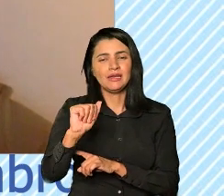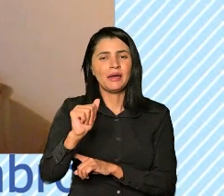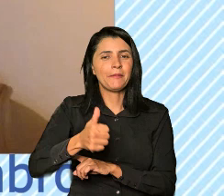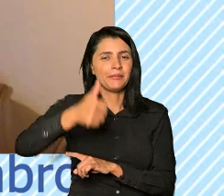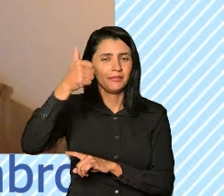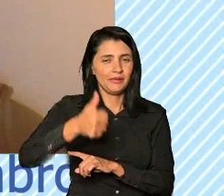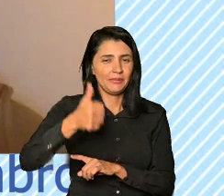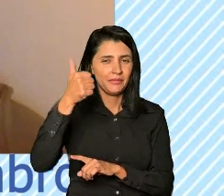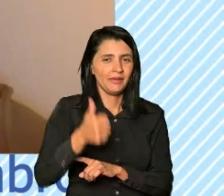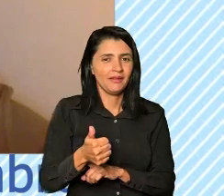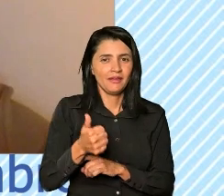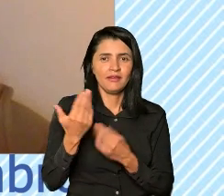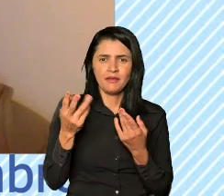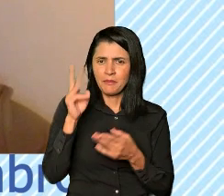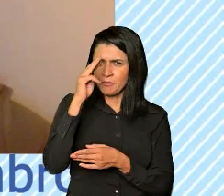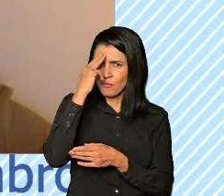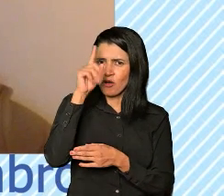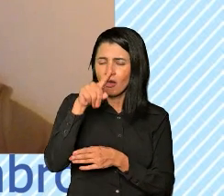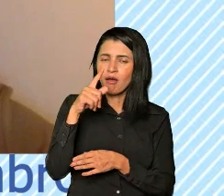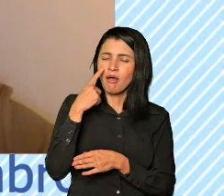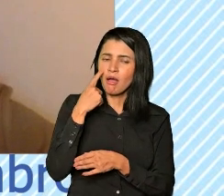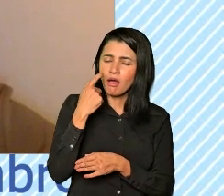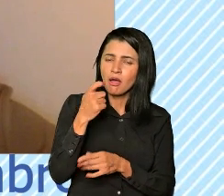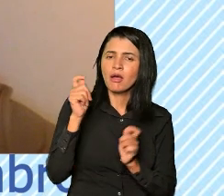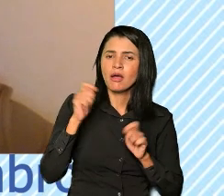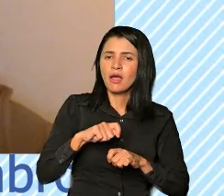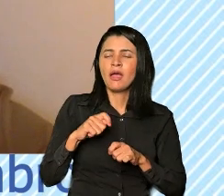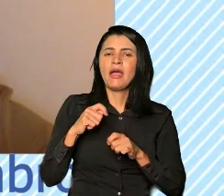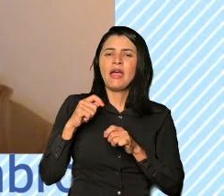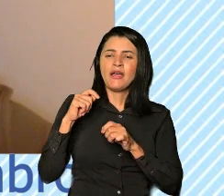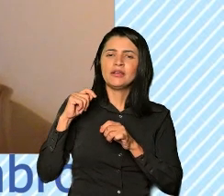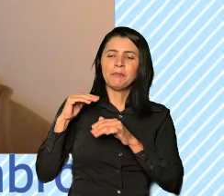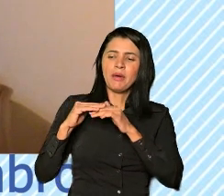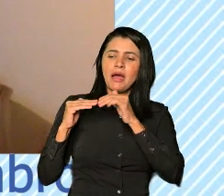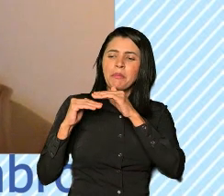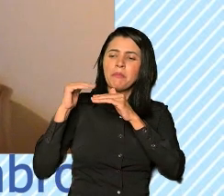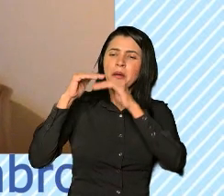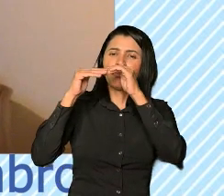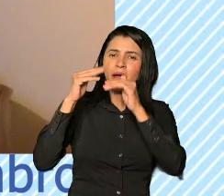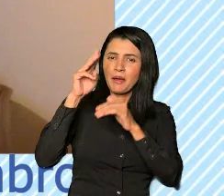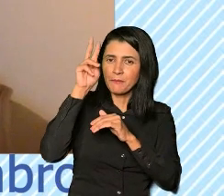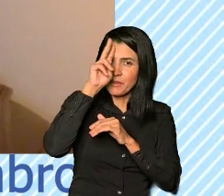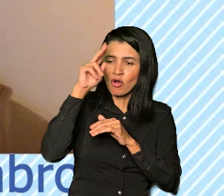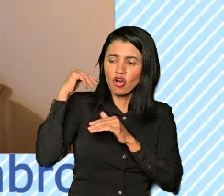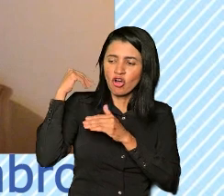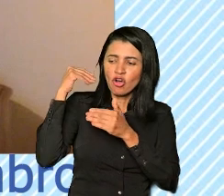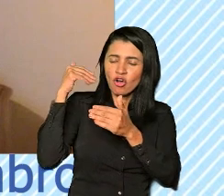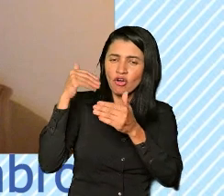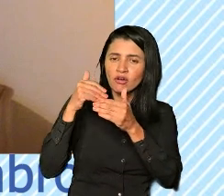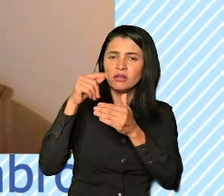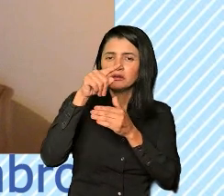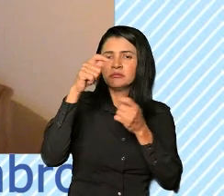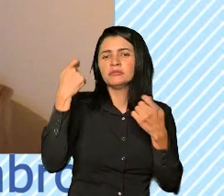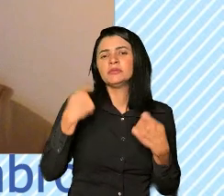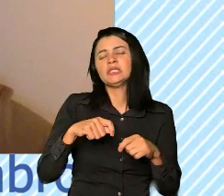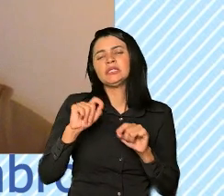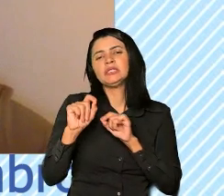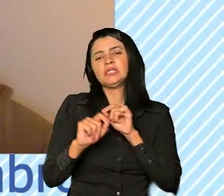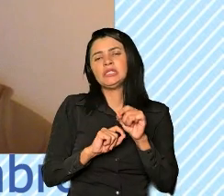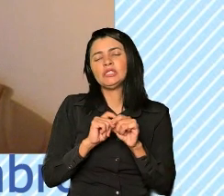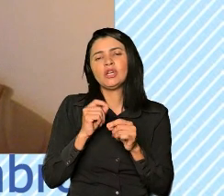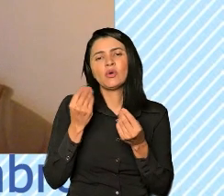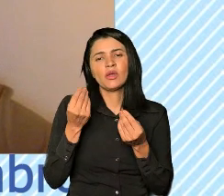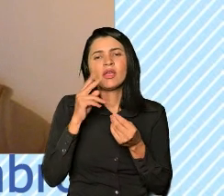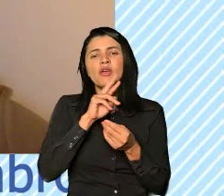ela é muito interessante. São camadas que sobrepõem umas às outras e que é preciso, como você falou, uma